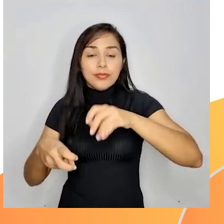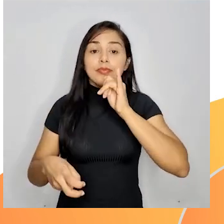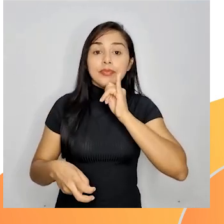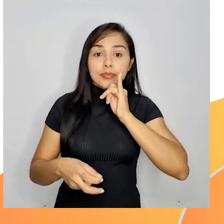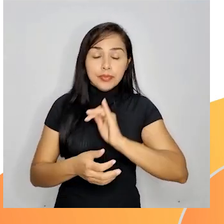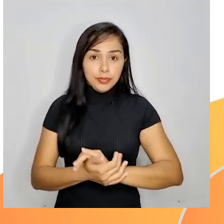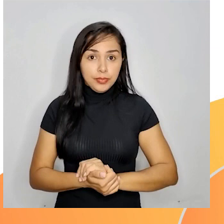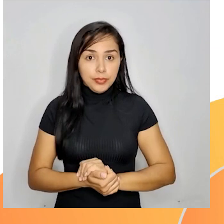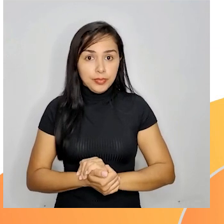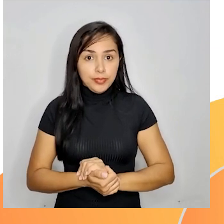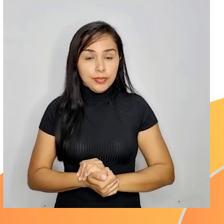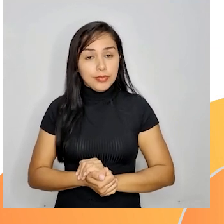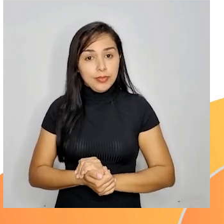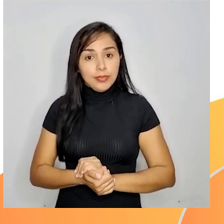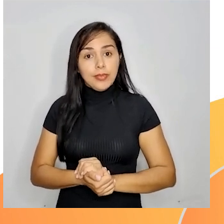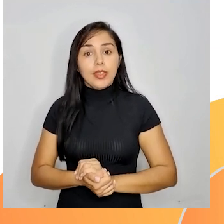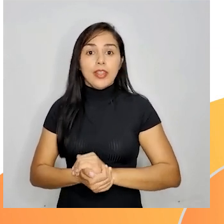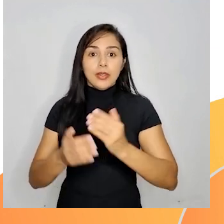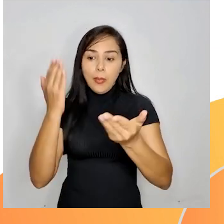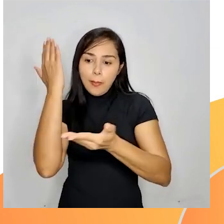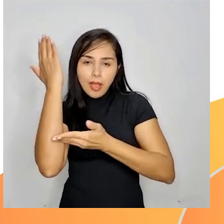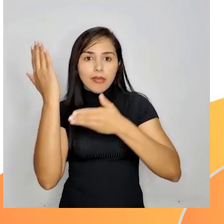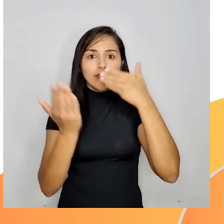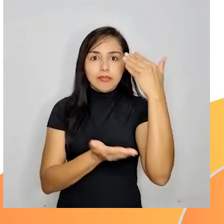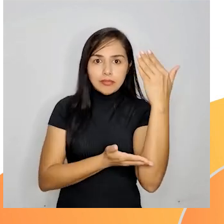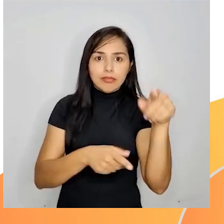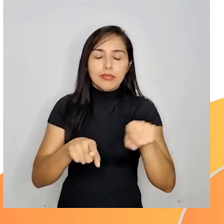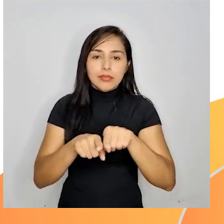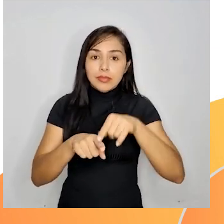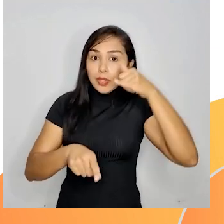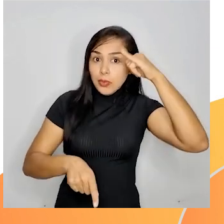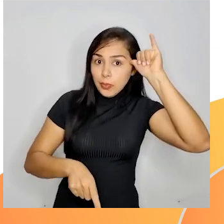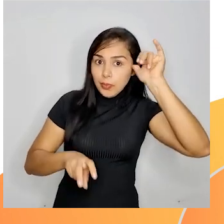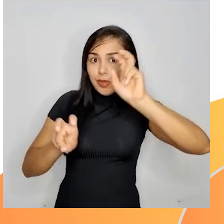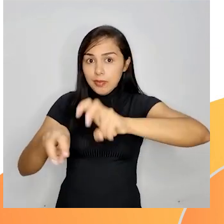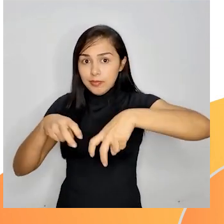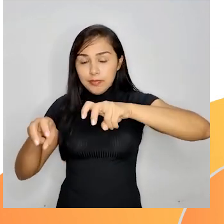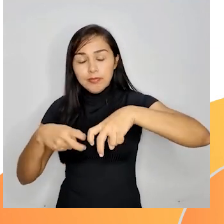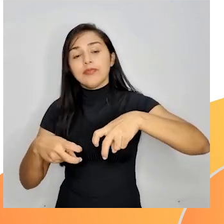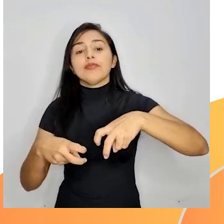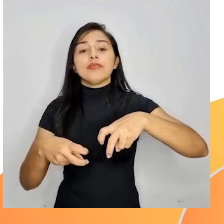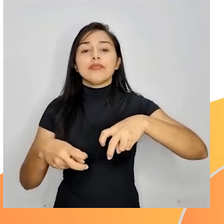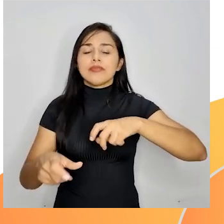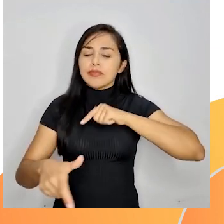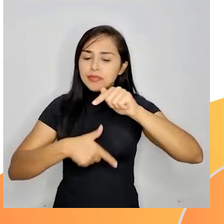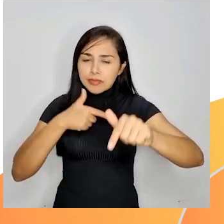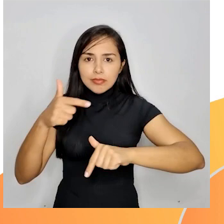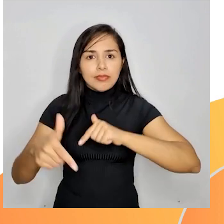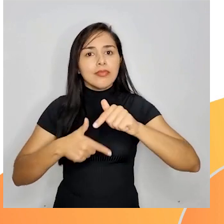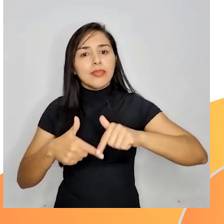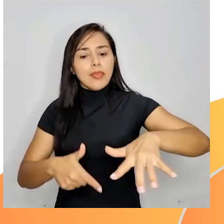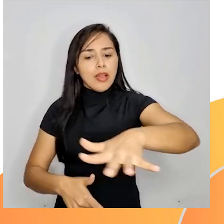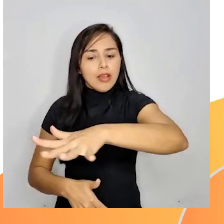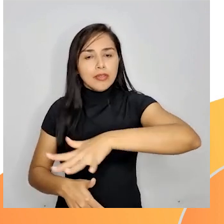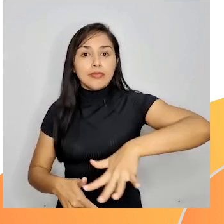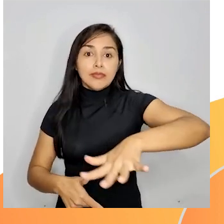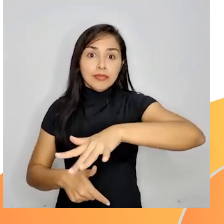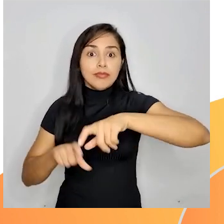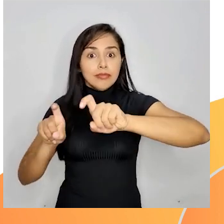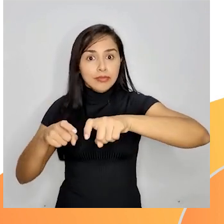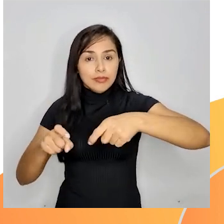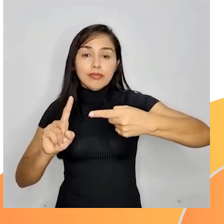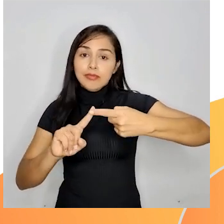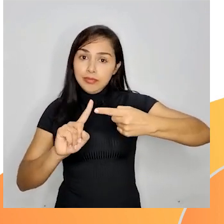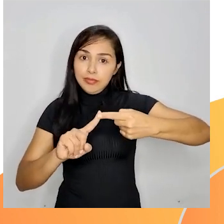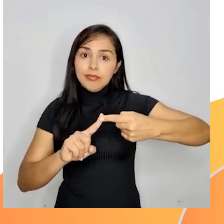o extrativismo, a pecuária, né? Essas atividades estão ligadas ao setor primário.